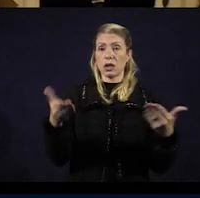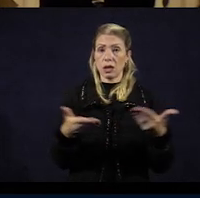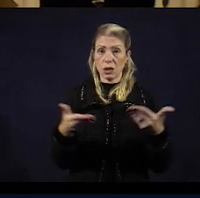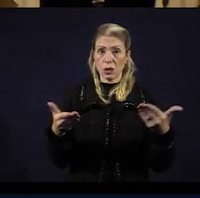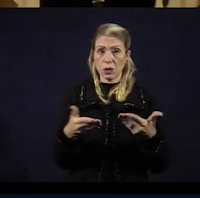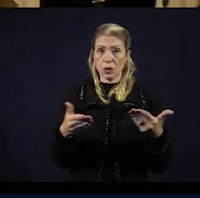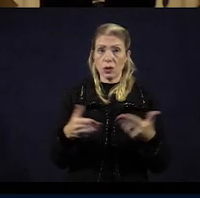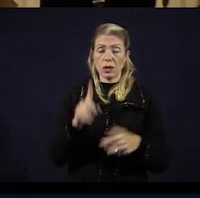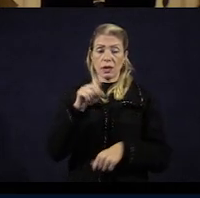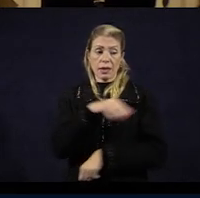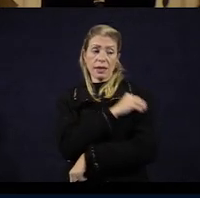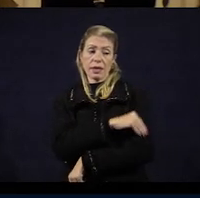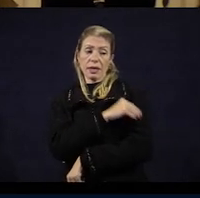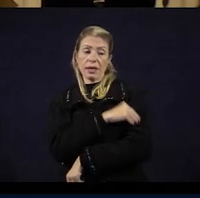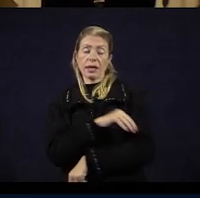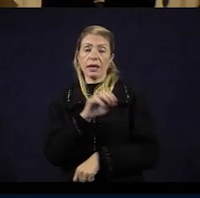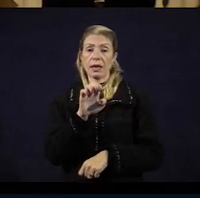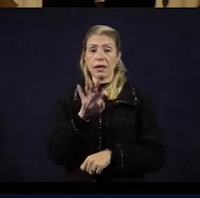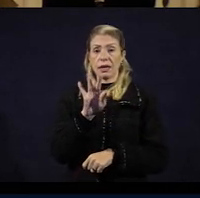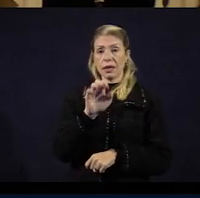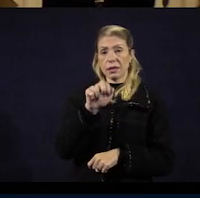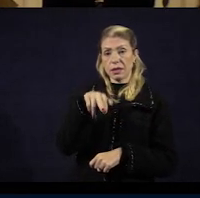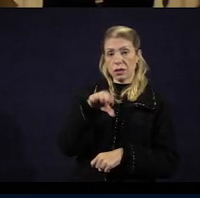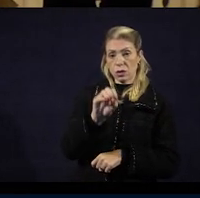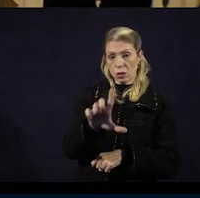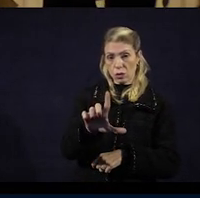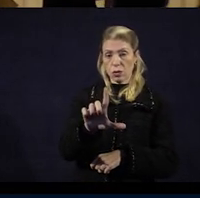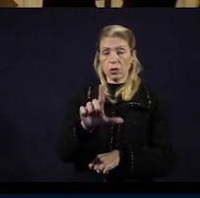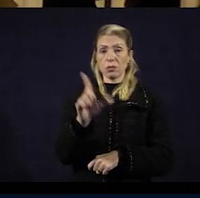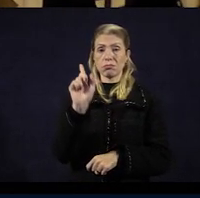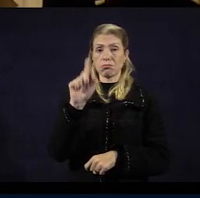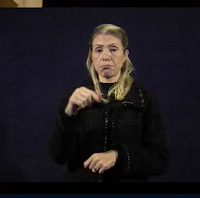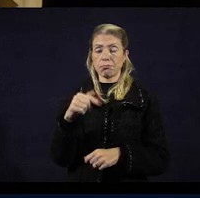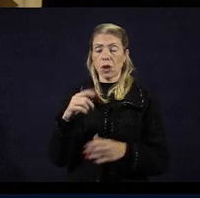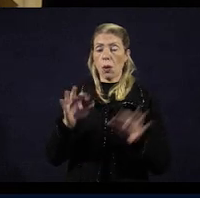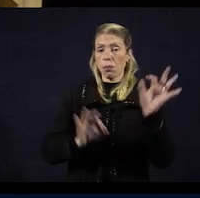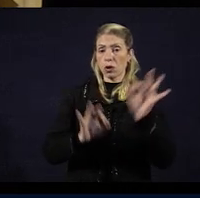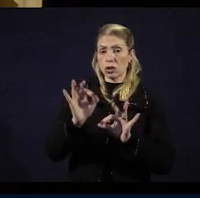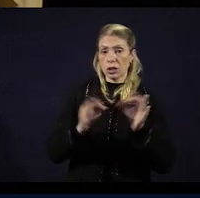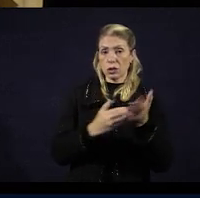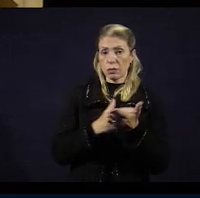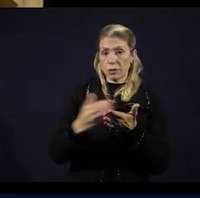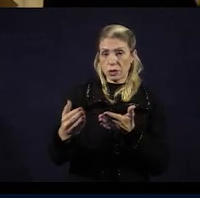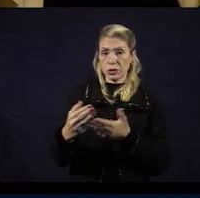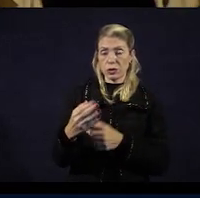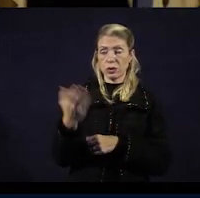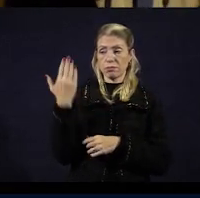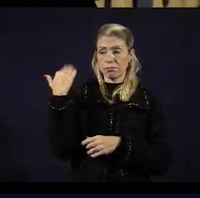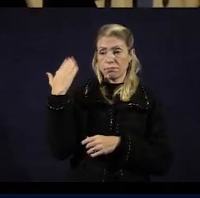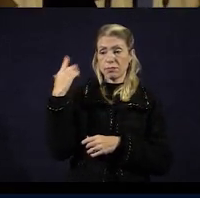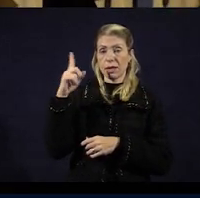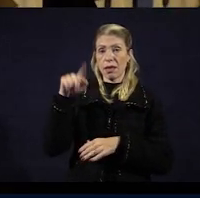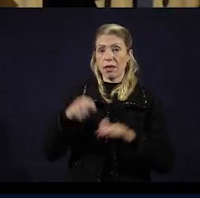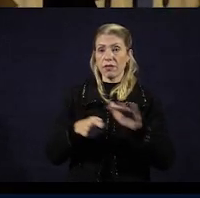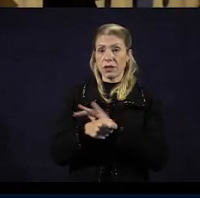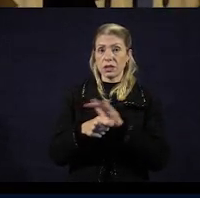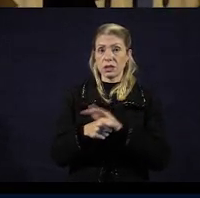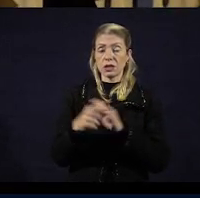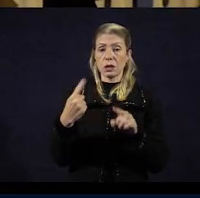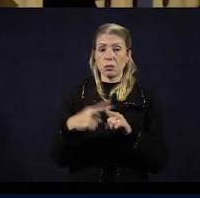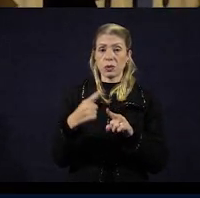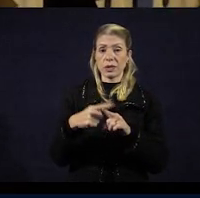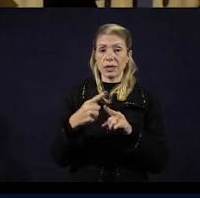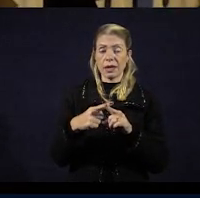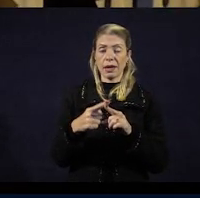raiz né o etanol de segunda geração são projetos começou a mais de 9 anos atrás o investimento enorme porque a cana-de-açúcar era